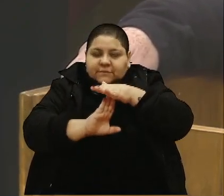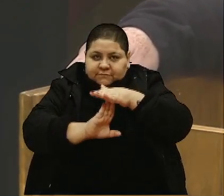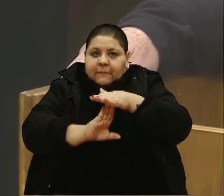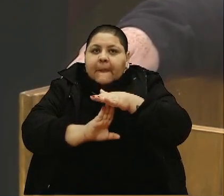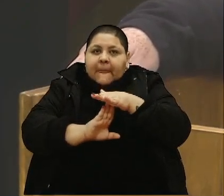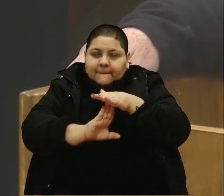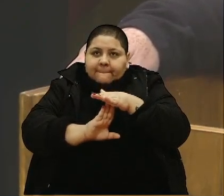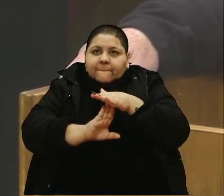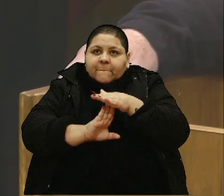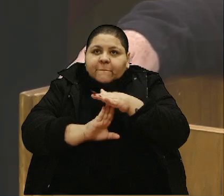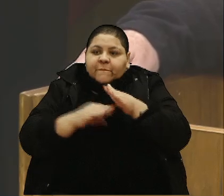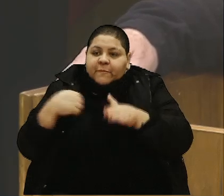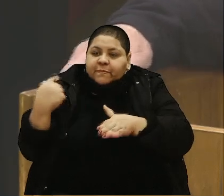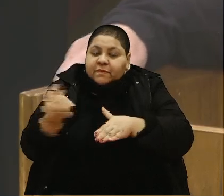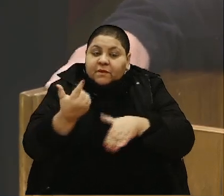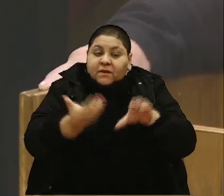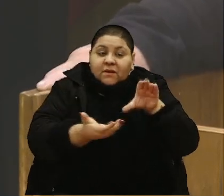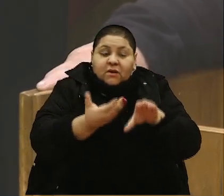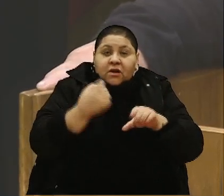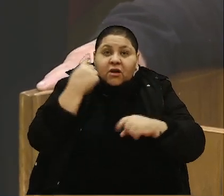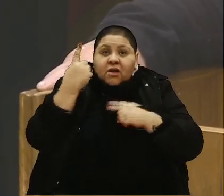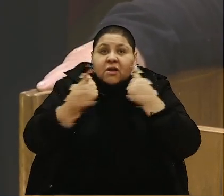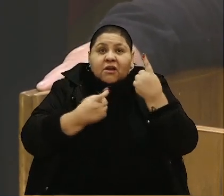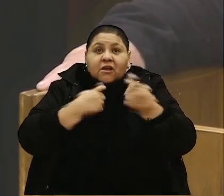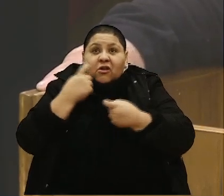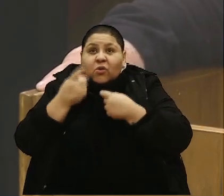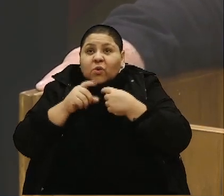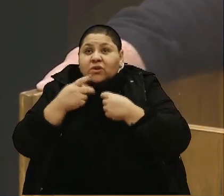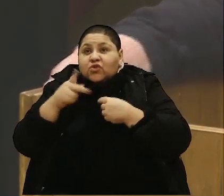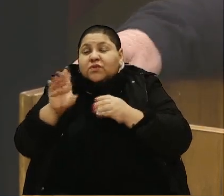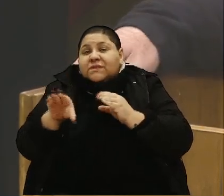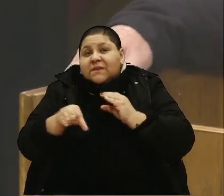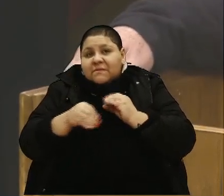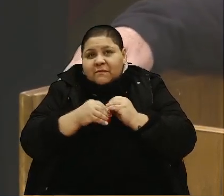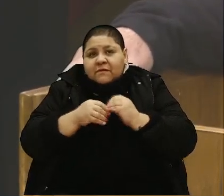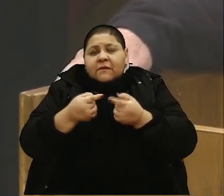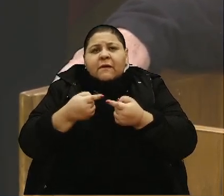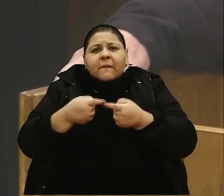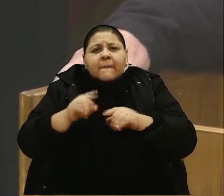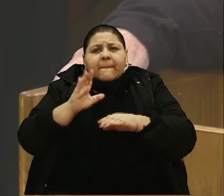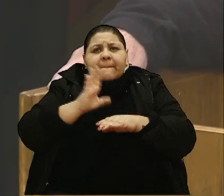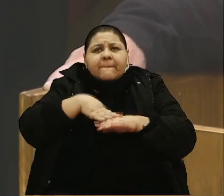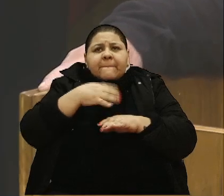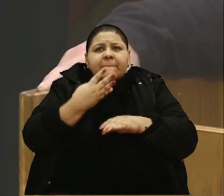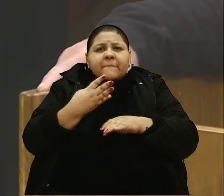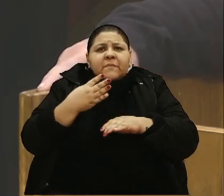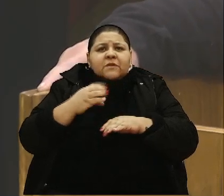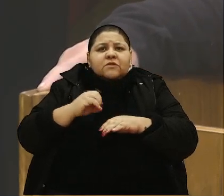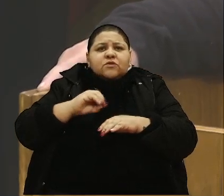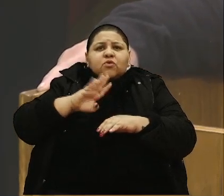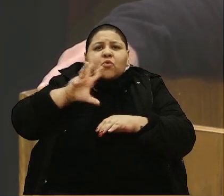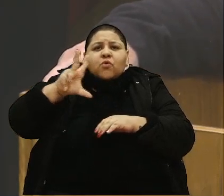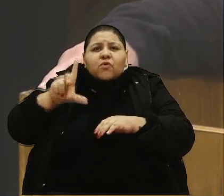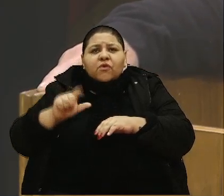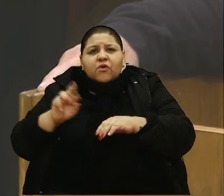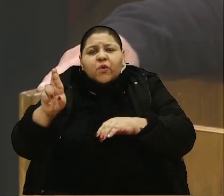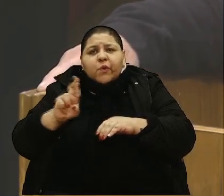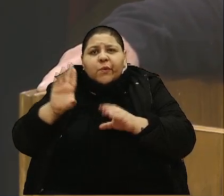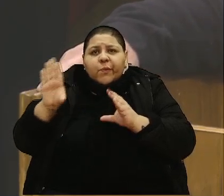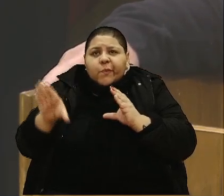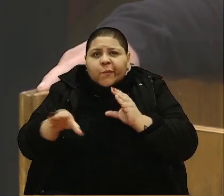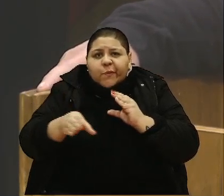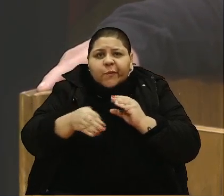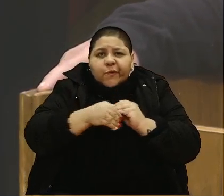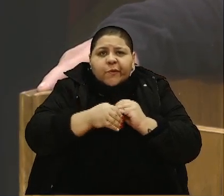diante. E o nosso Congresso está preocupado com as suas emendas. Mais de 40 bilhões de reais de emendas